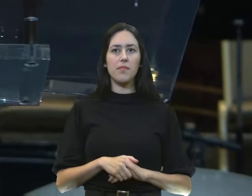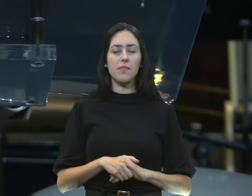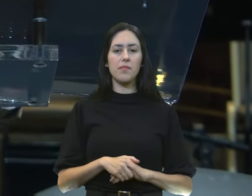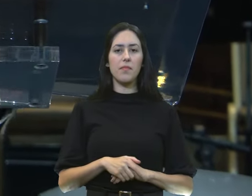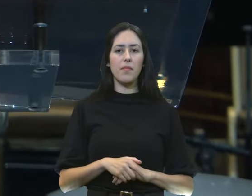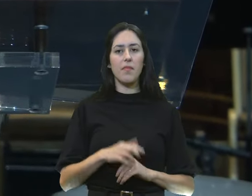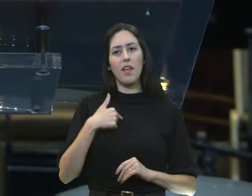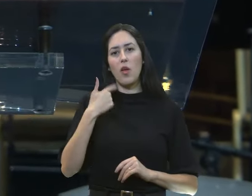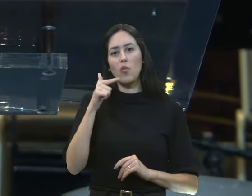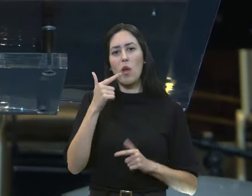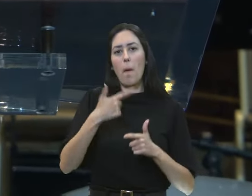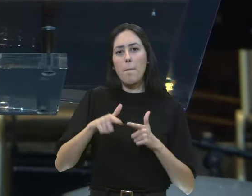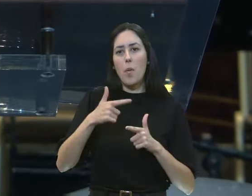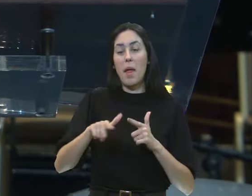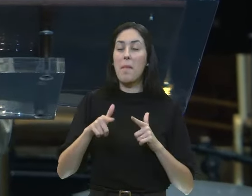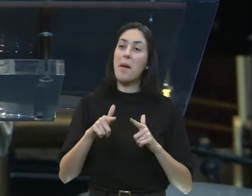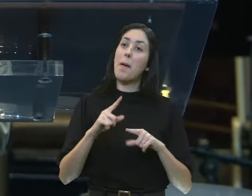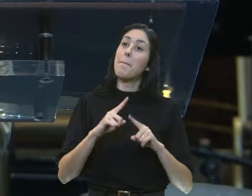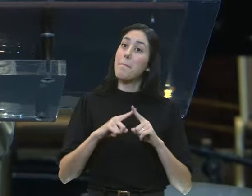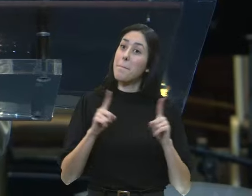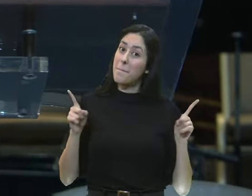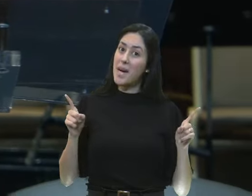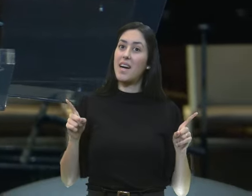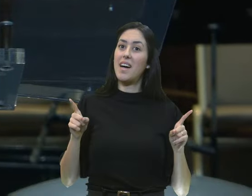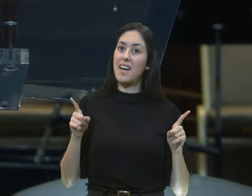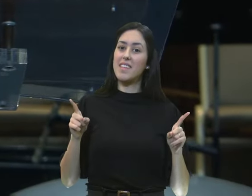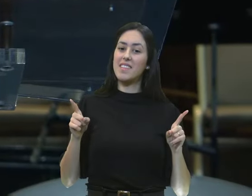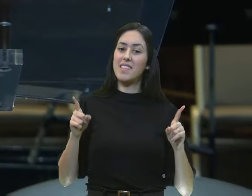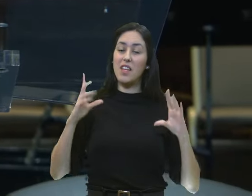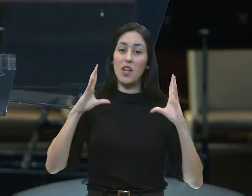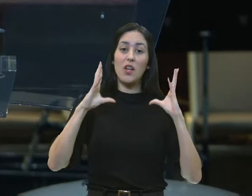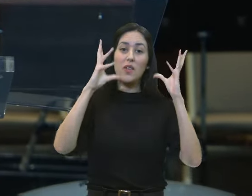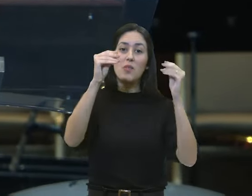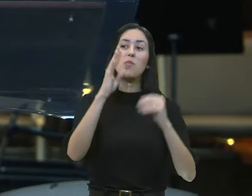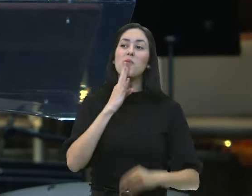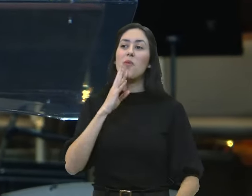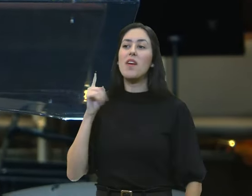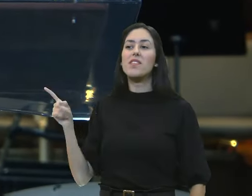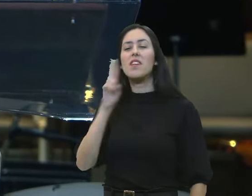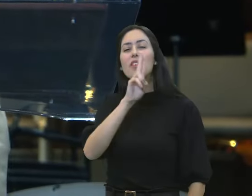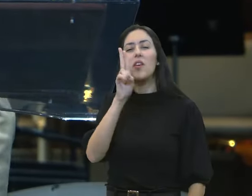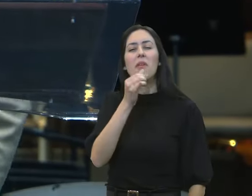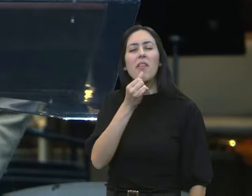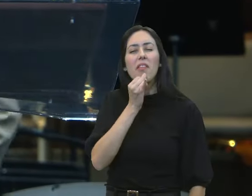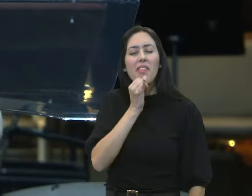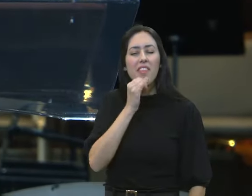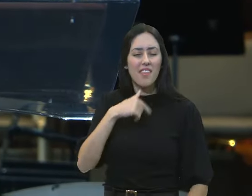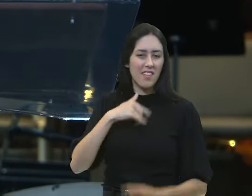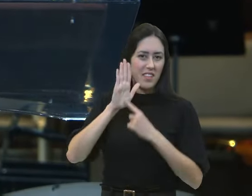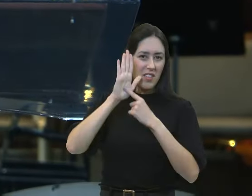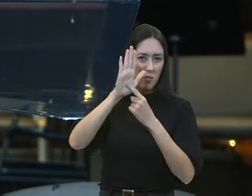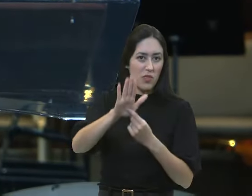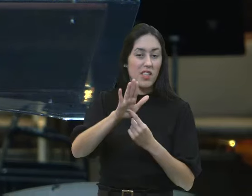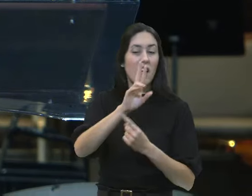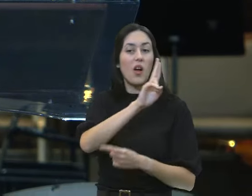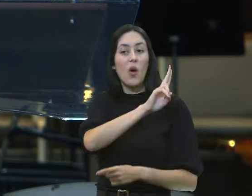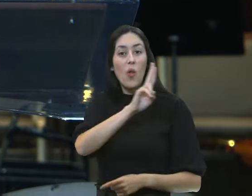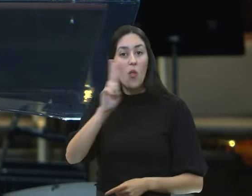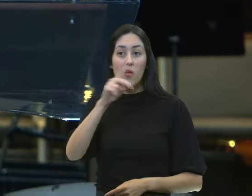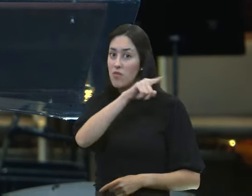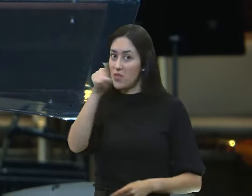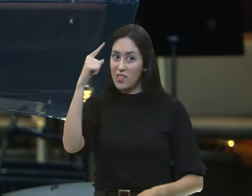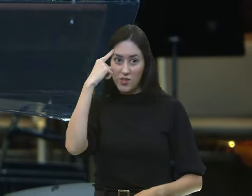muito esse problema. Apesar de que todo mundo conhece ela pelo apelido. Vou apresentá-la para vocês hoje, porque o nome vocês não